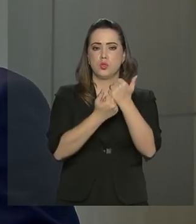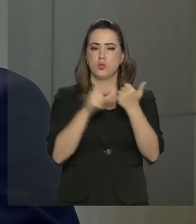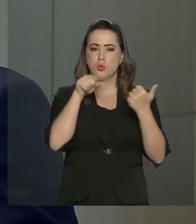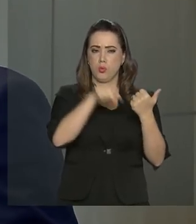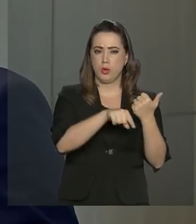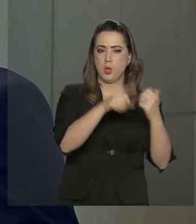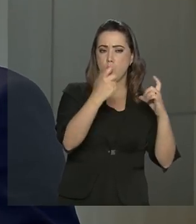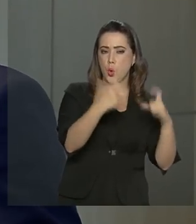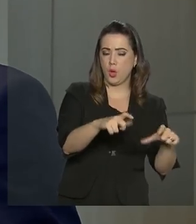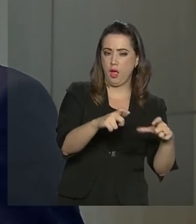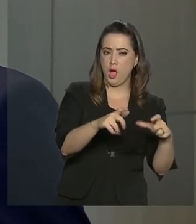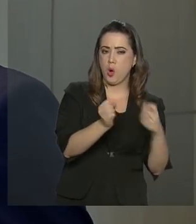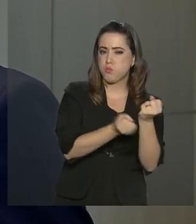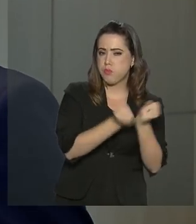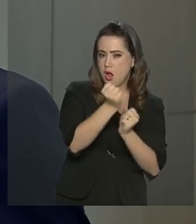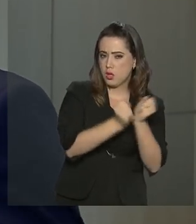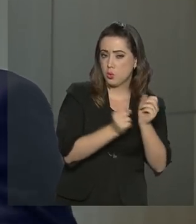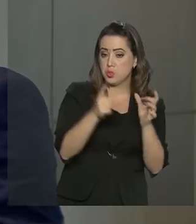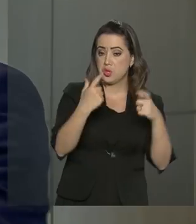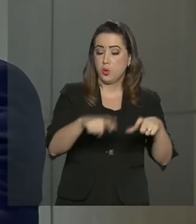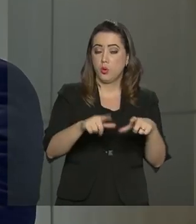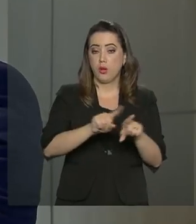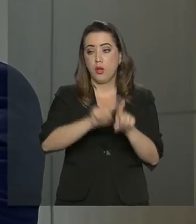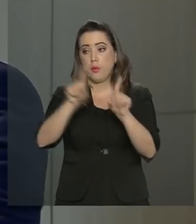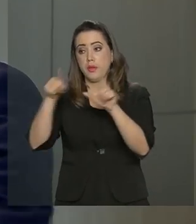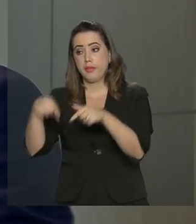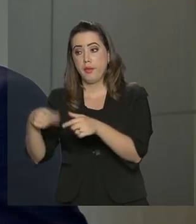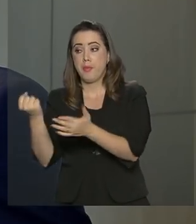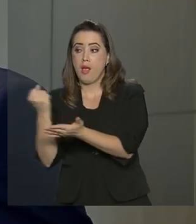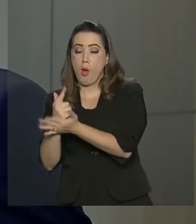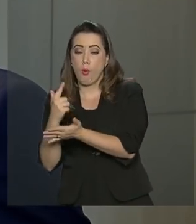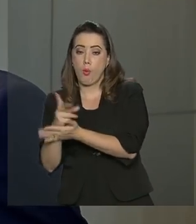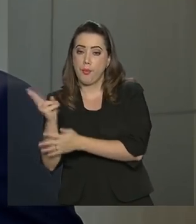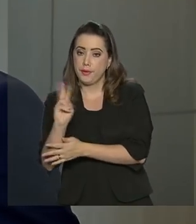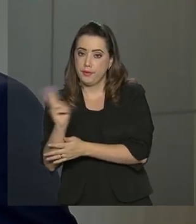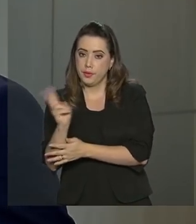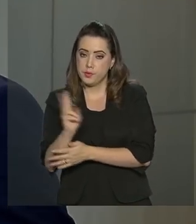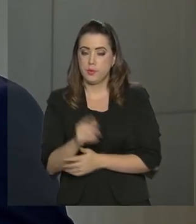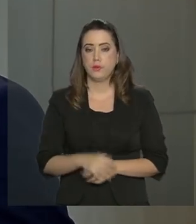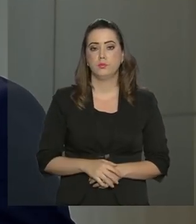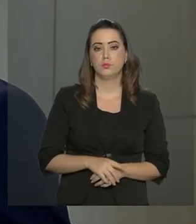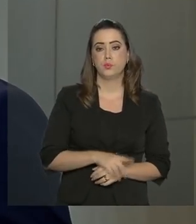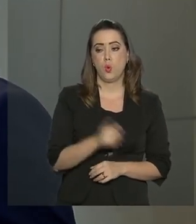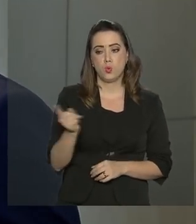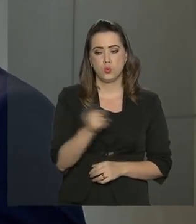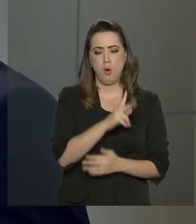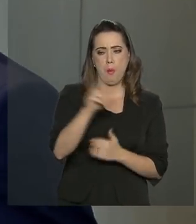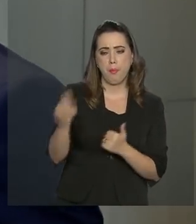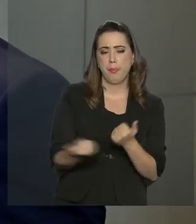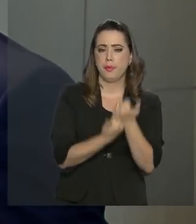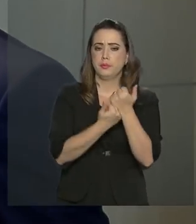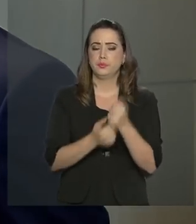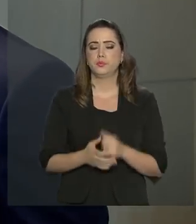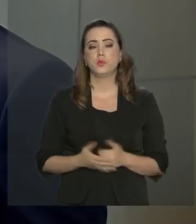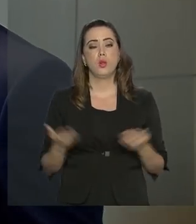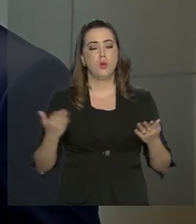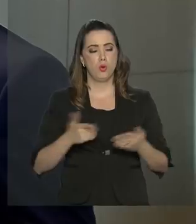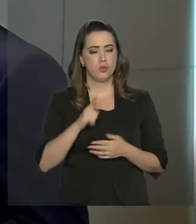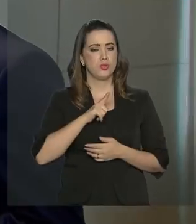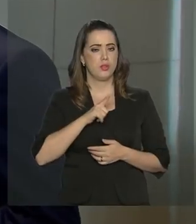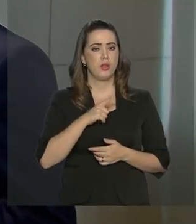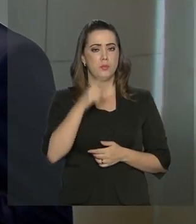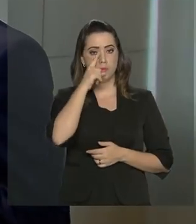a geração local como também a o suprimento advindo da Venezuela certo hoje há risco de